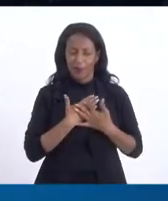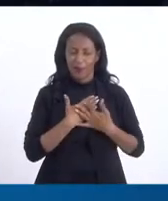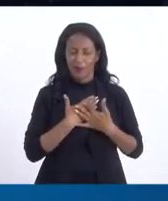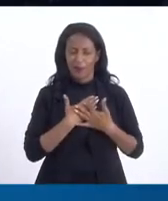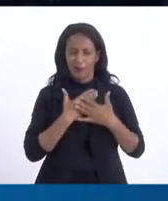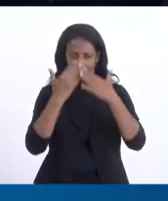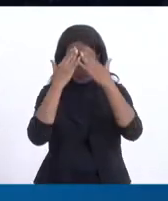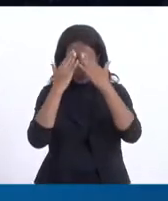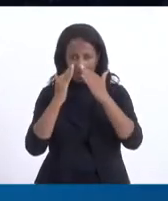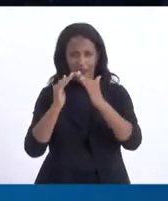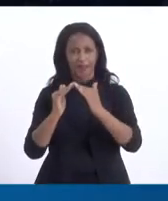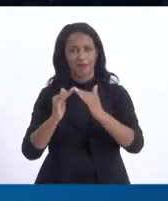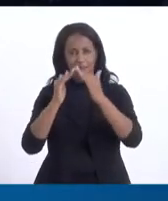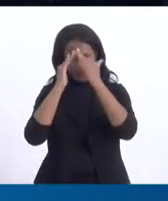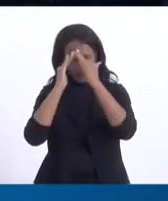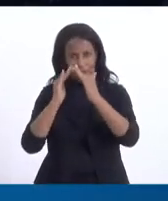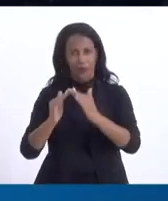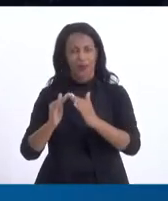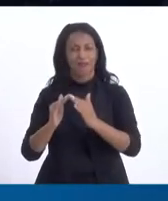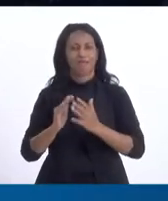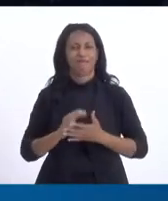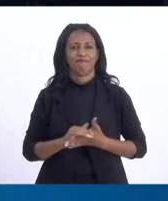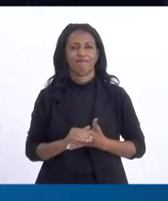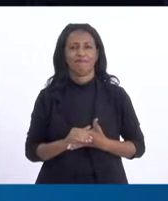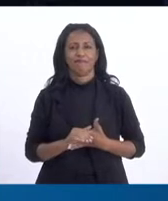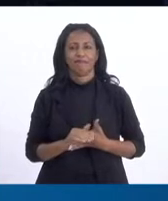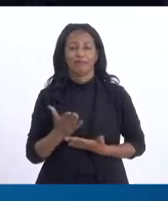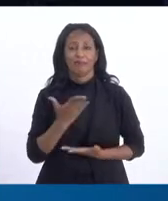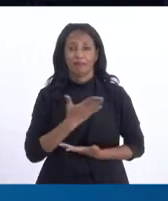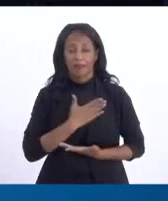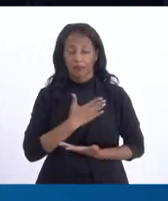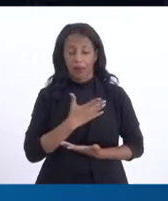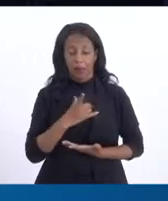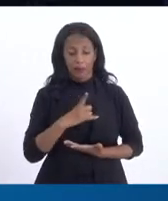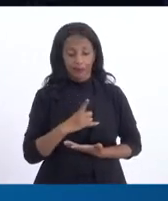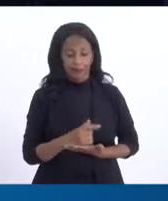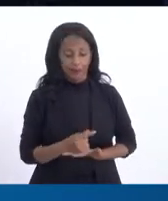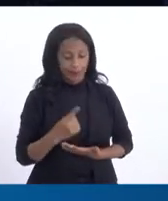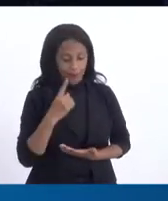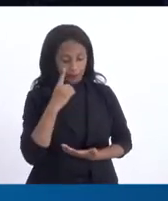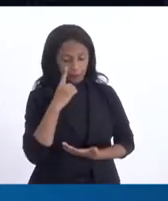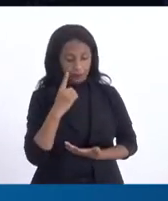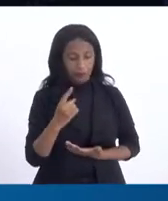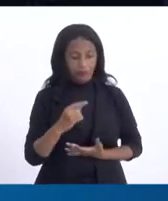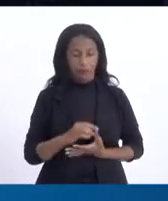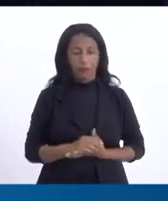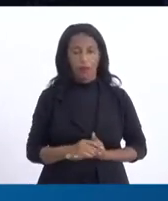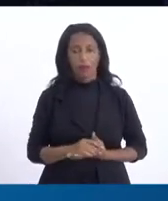honra. Amigos, eu tenho registrado